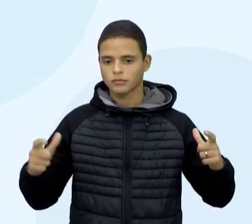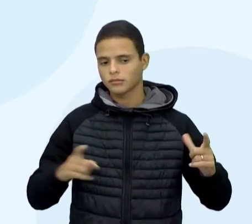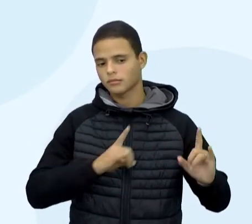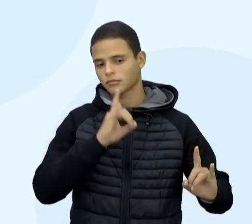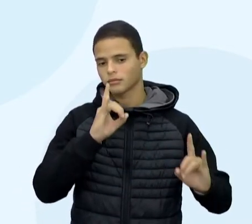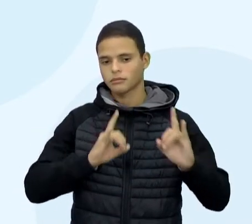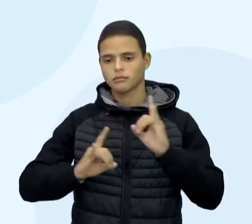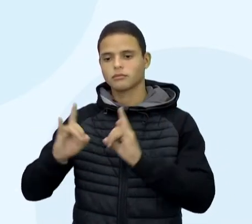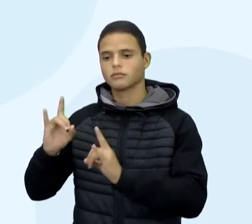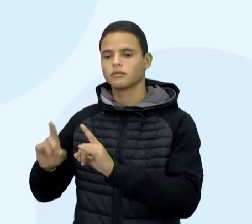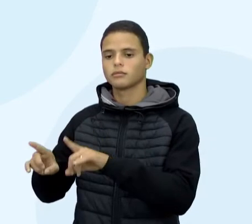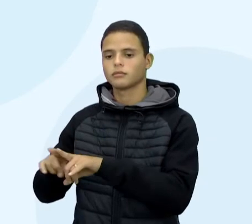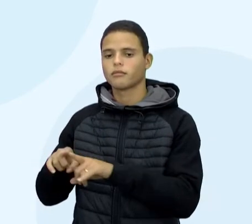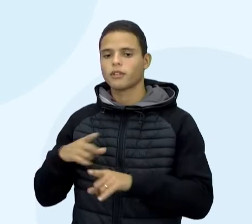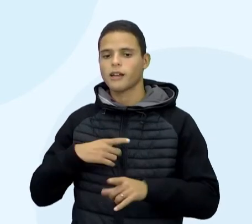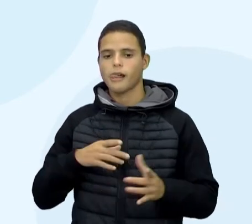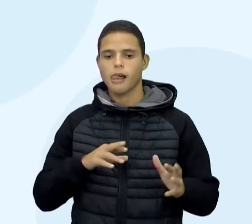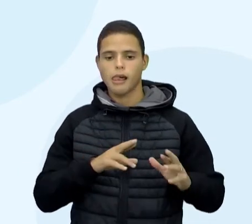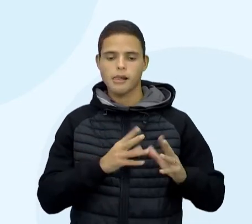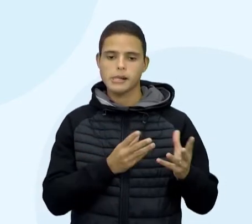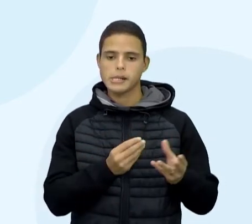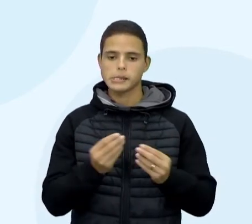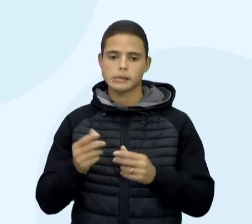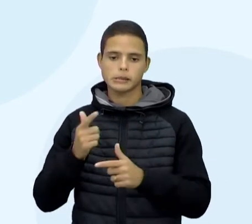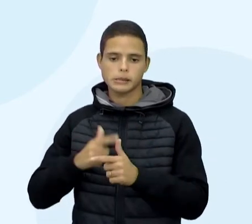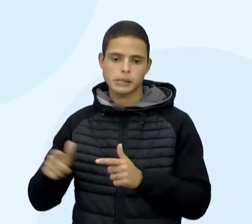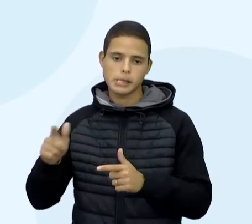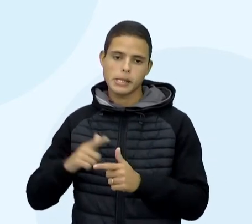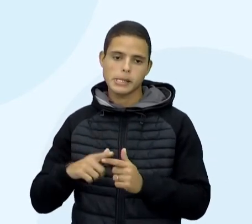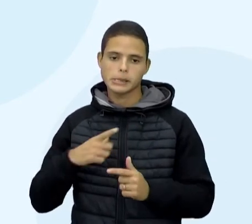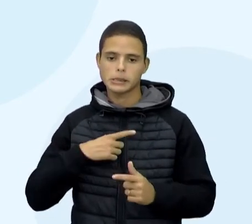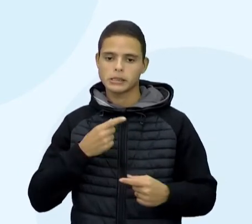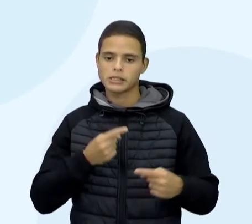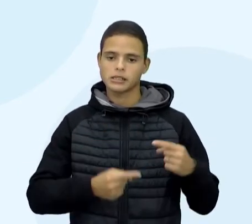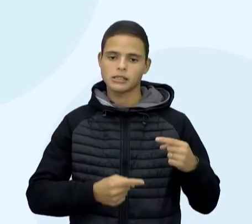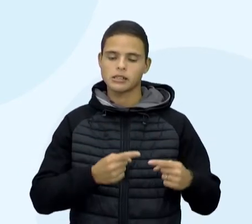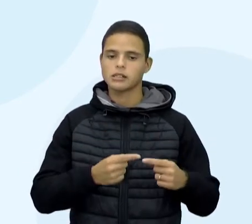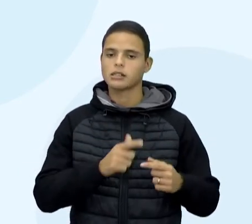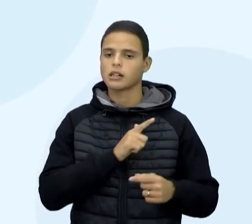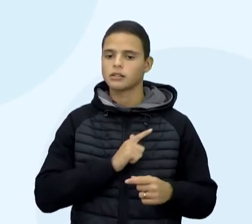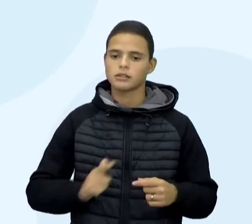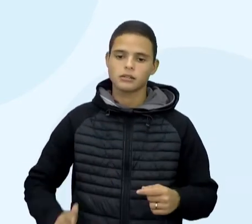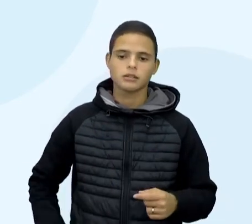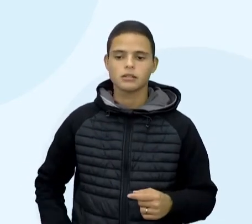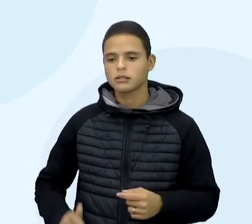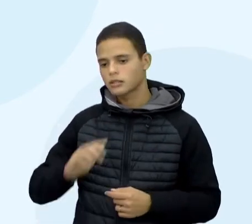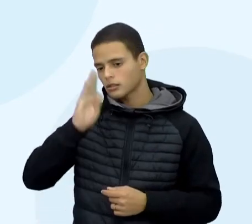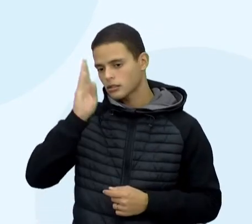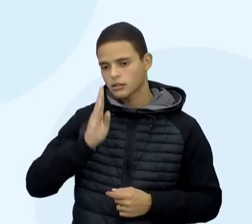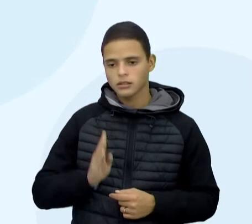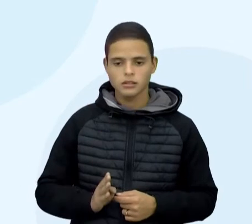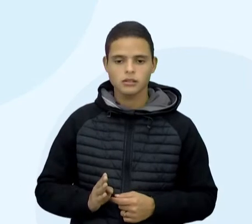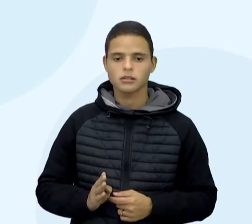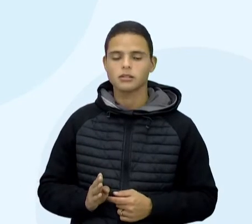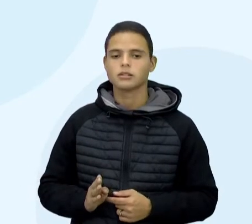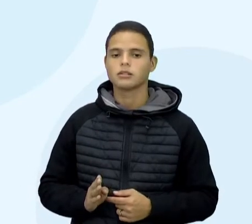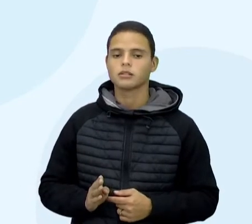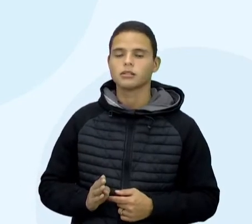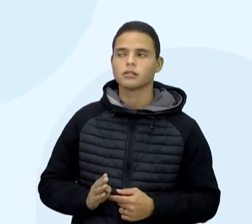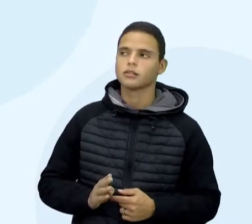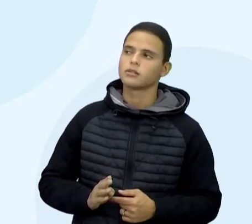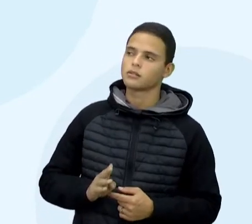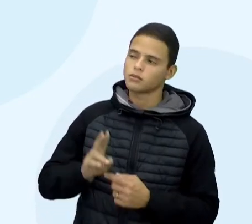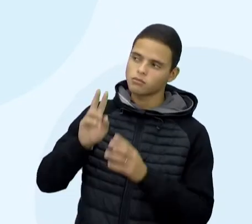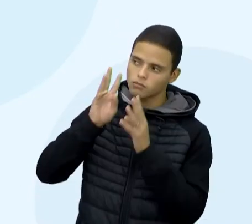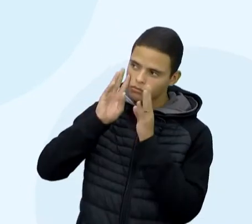metrópoles, também surgiram inúmeros problemas. O governo brasileiro, inspirado no desenvolvimento